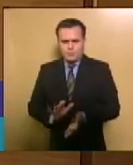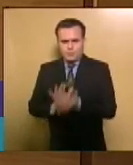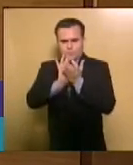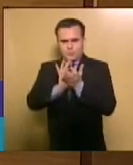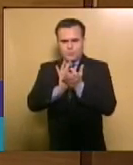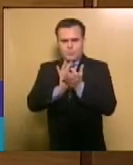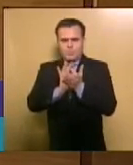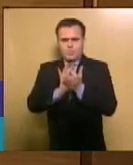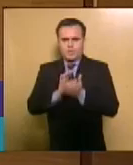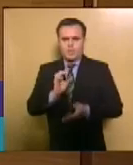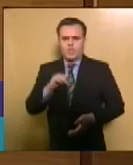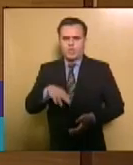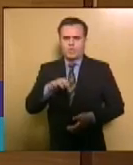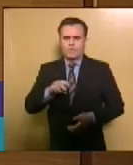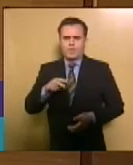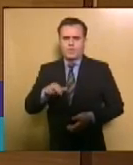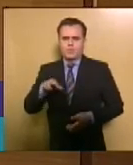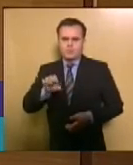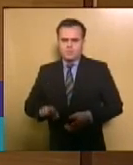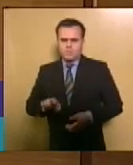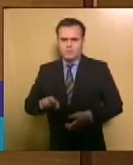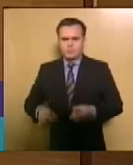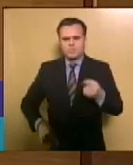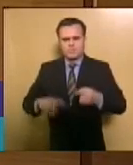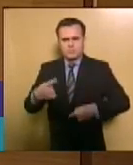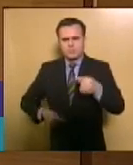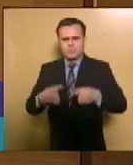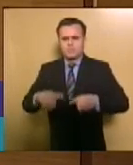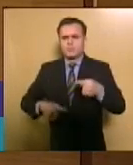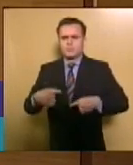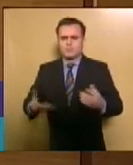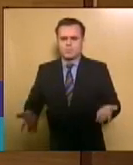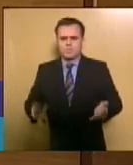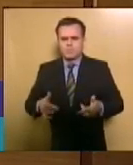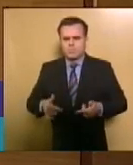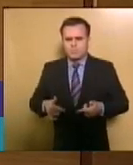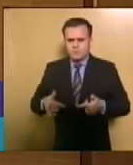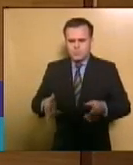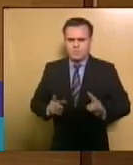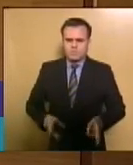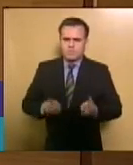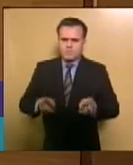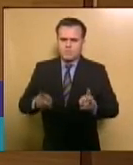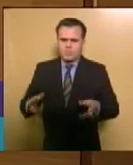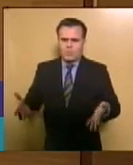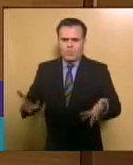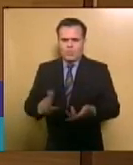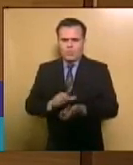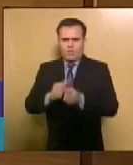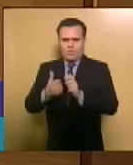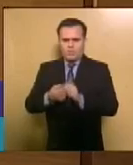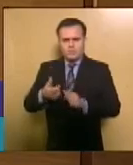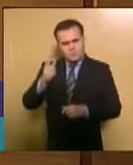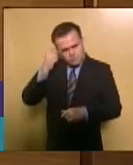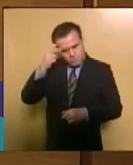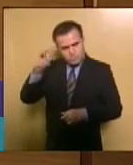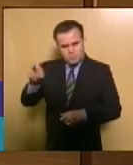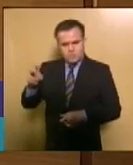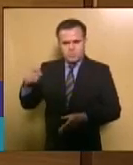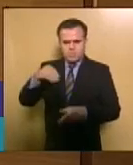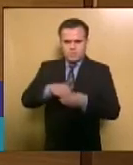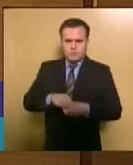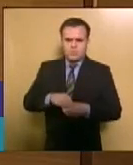nacional inovari com uma política de ação artística e cultural dentro do sistema